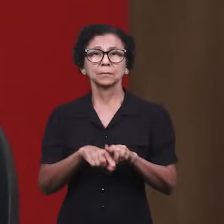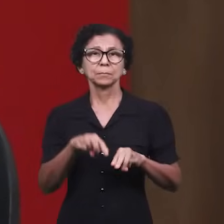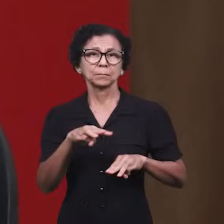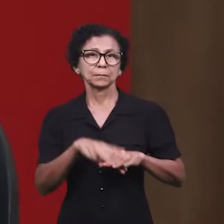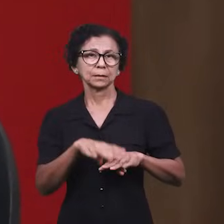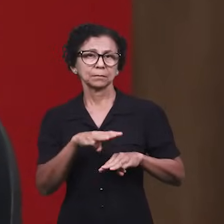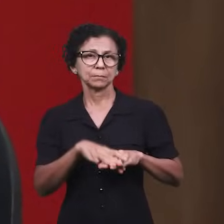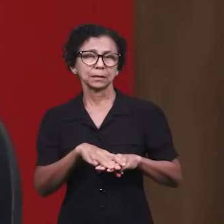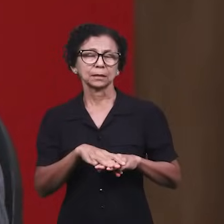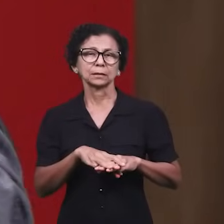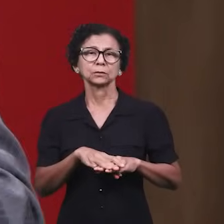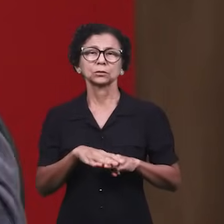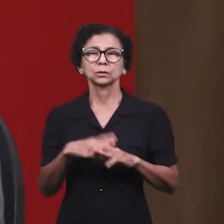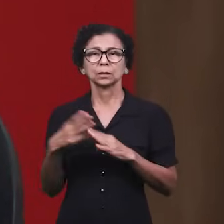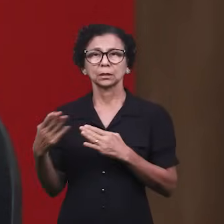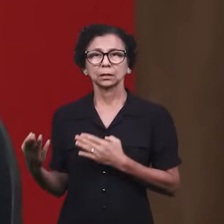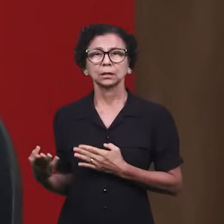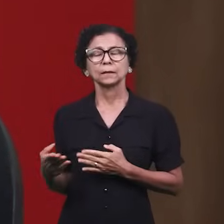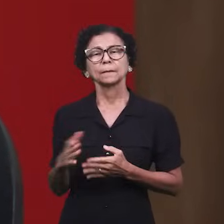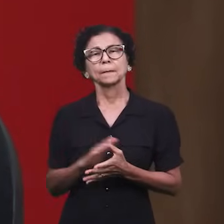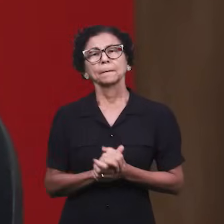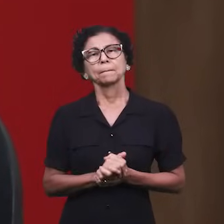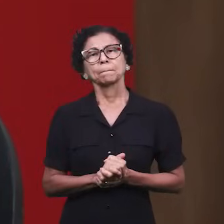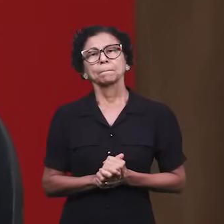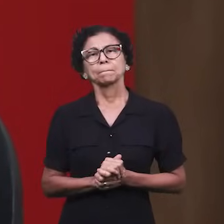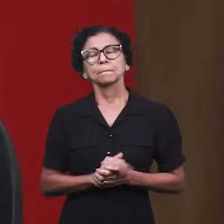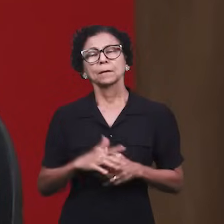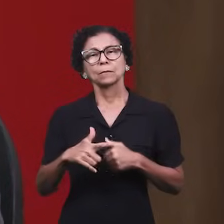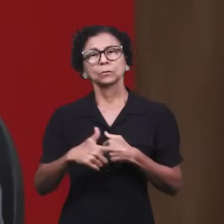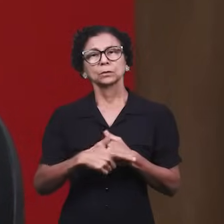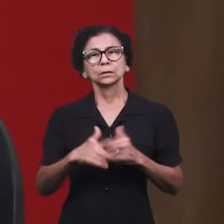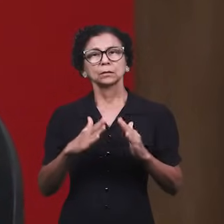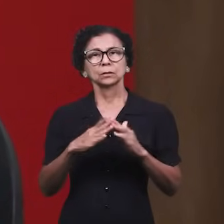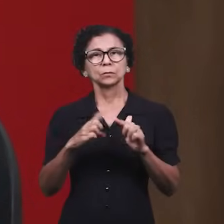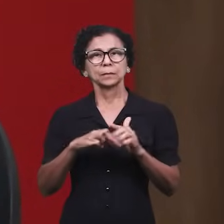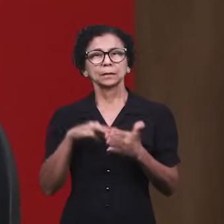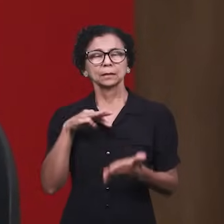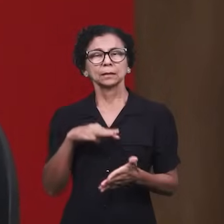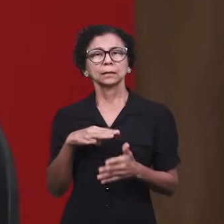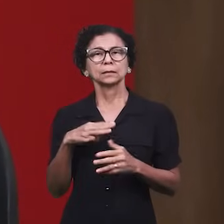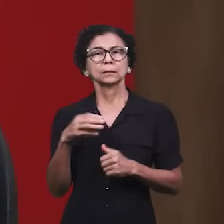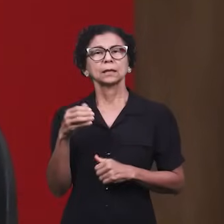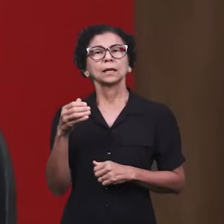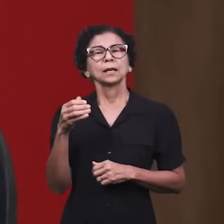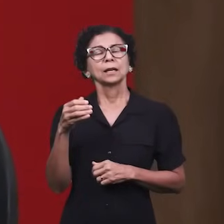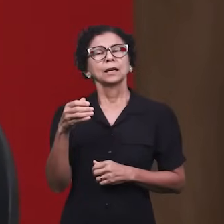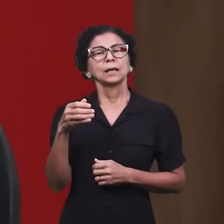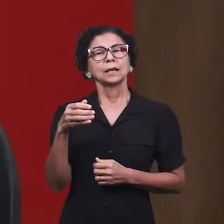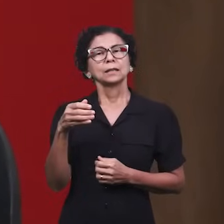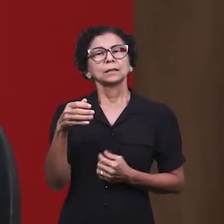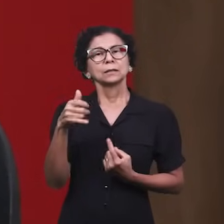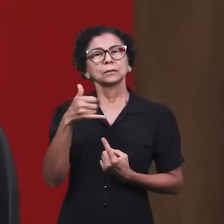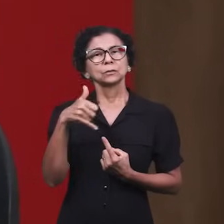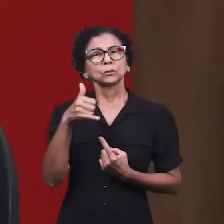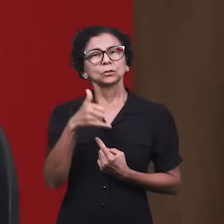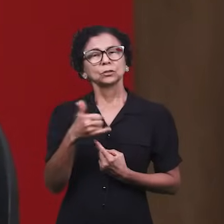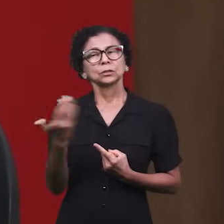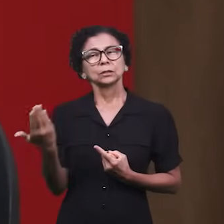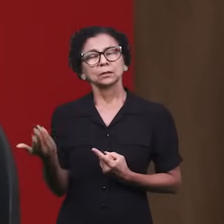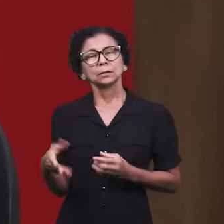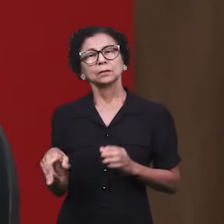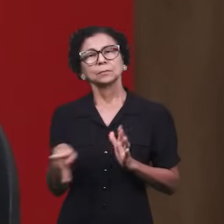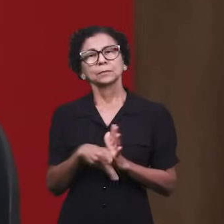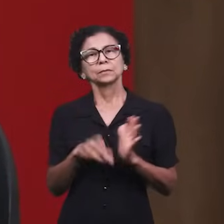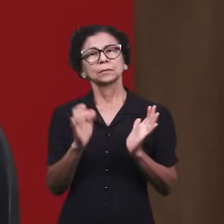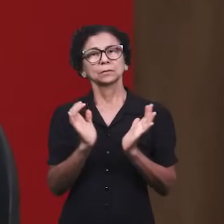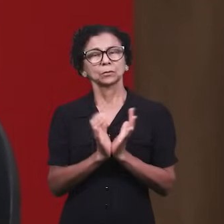matemática. É ungido da Igreja Cristã Maranata e pertence ao grupo Ciência e Fé, está aqui conosco para